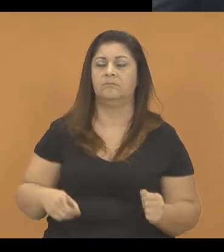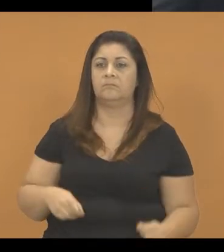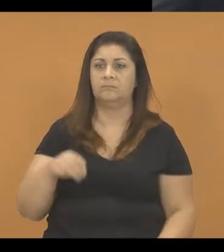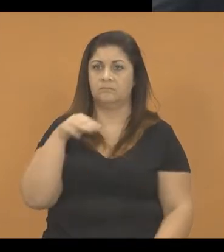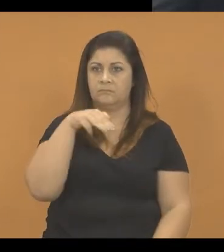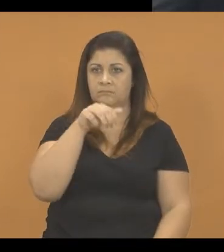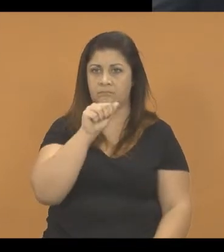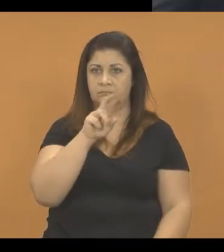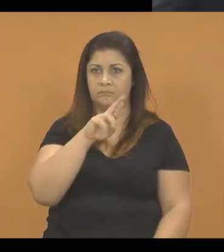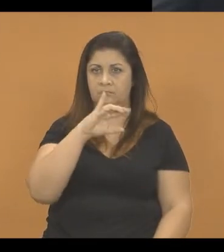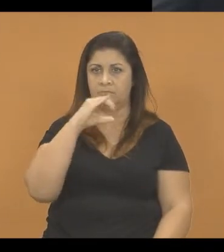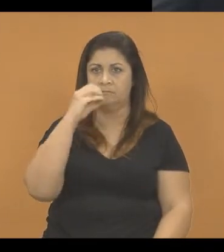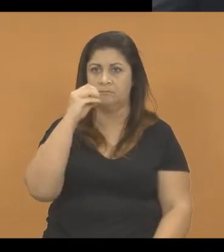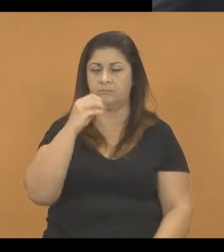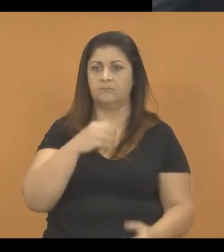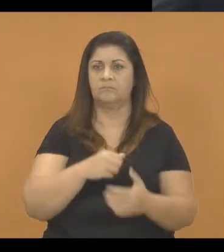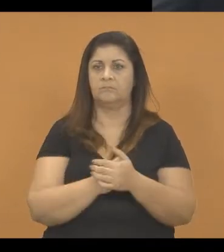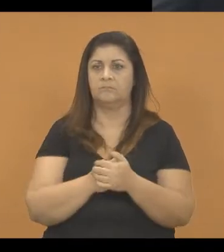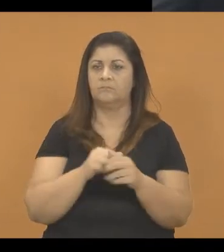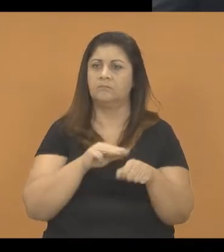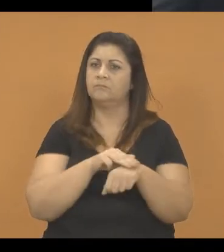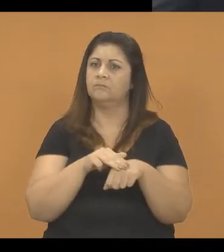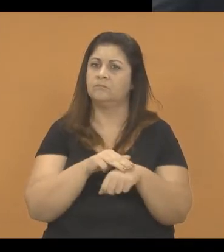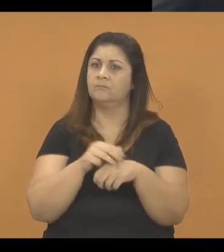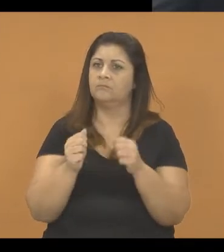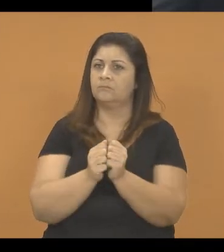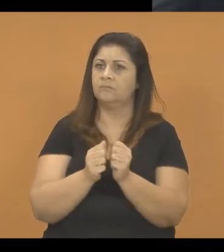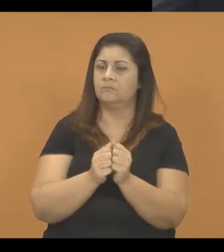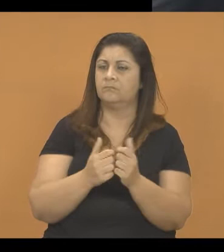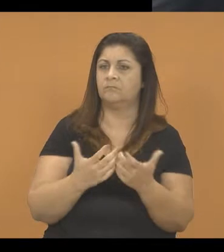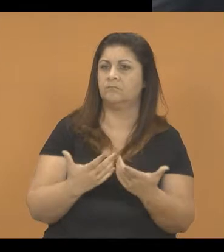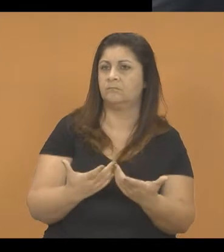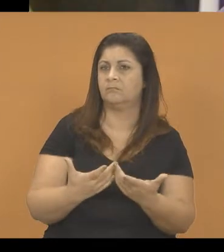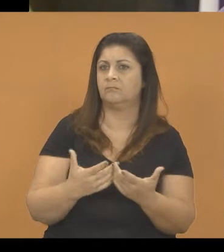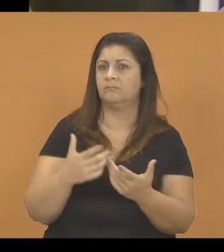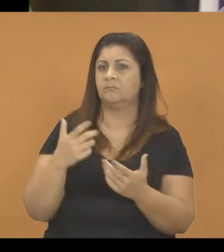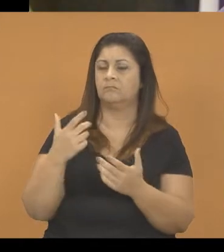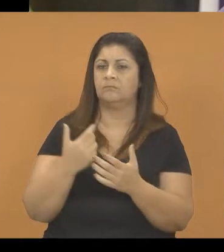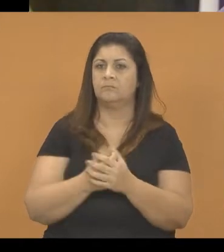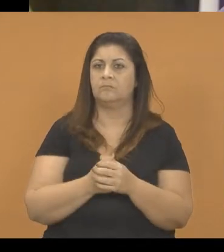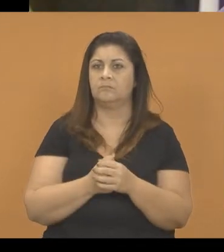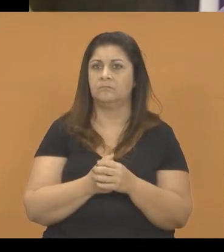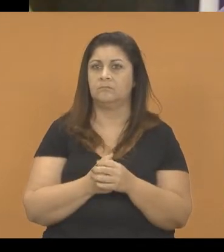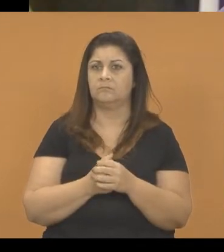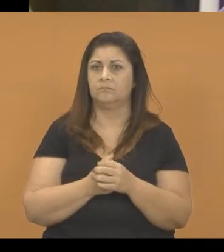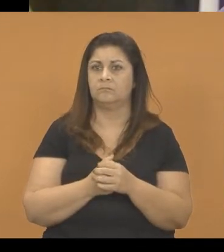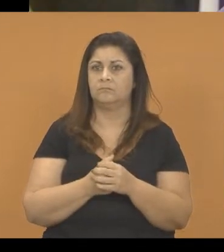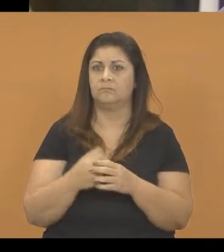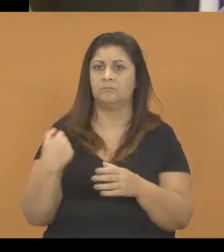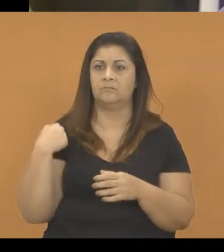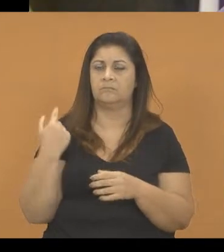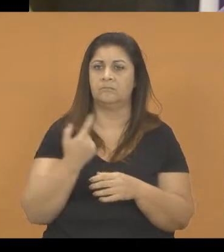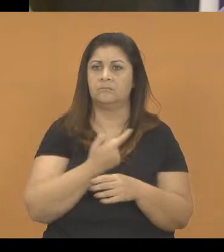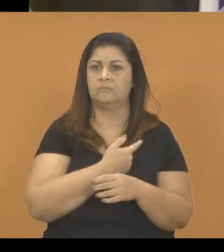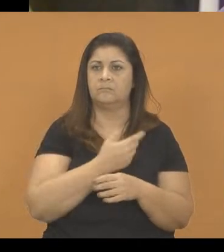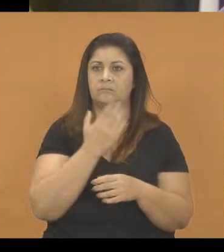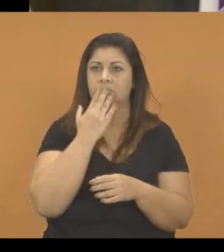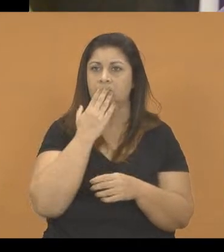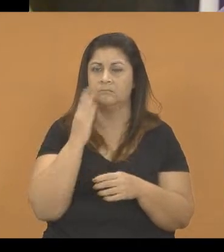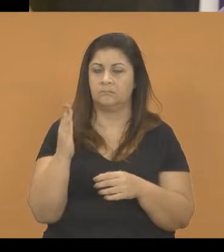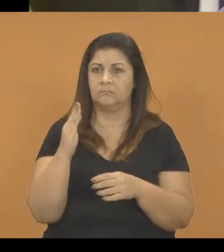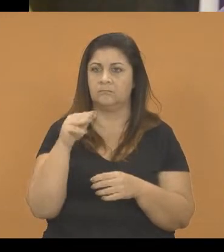tive oportunidade está conversando junto com o vereador paulinho junto com o vereador abner nós fizemos um pedido para o